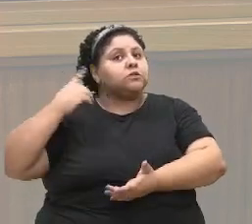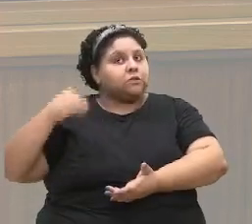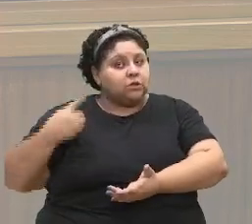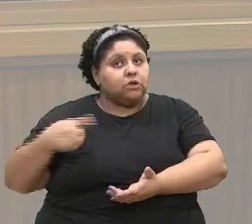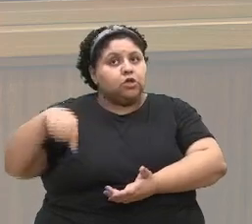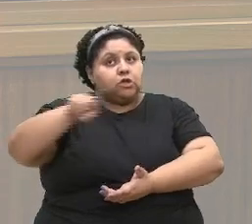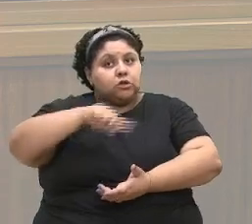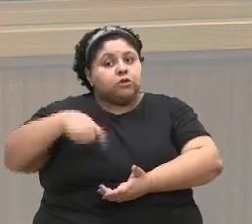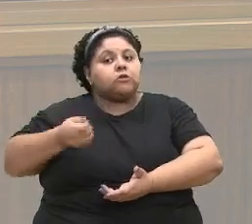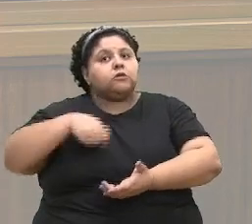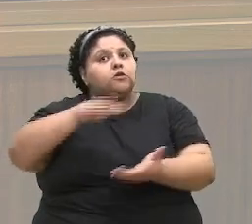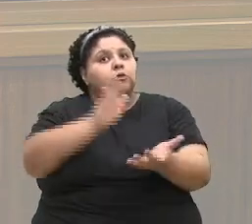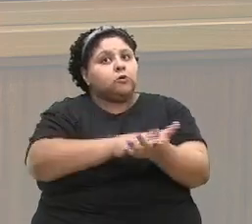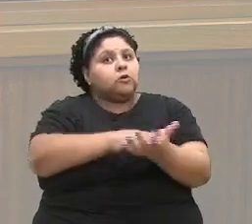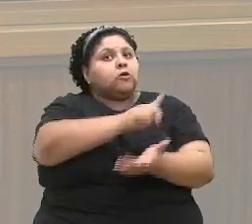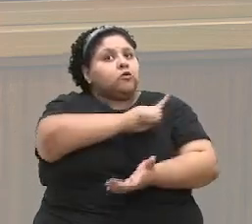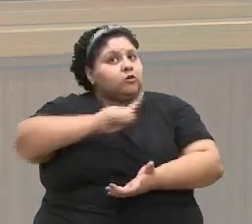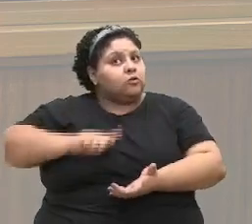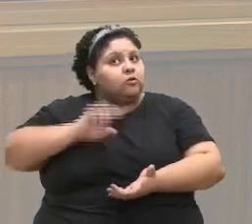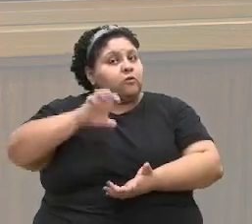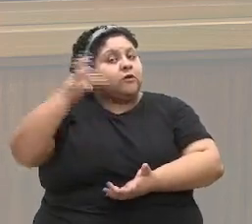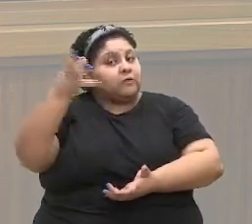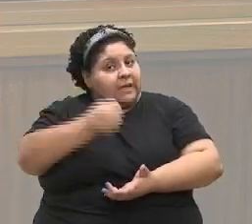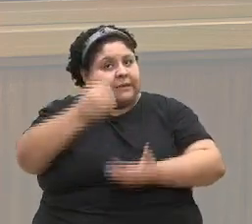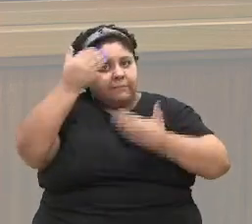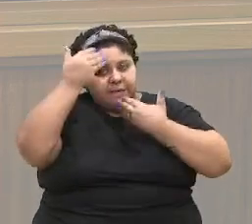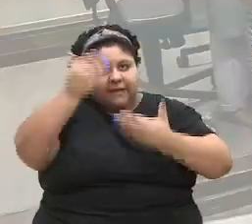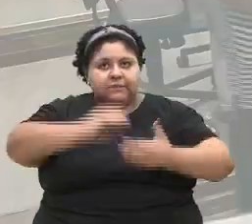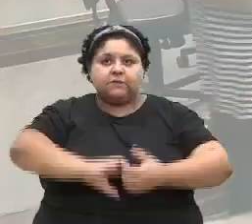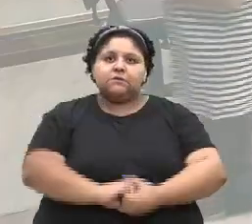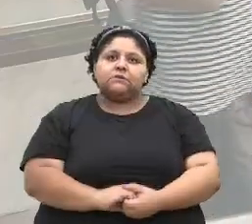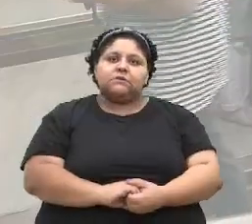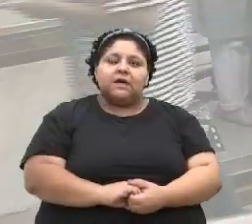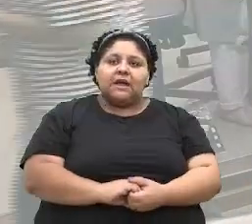nós precisamos cobrar do governador Eduardo Leite. Muito obrigada. Com a palavra.